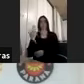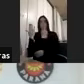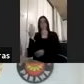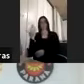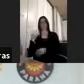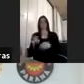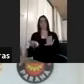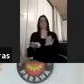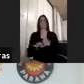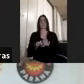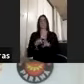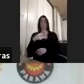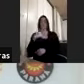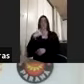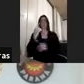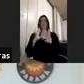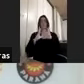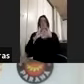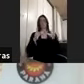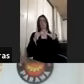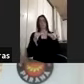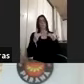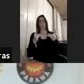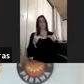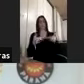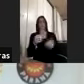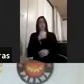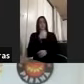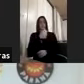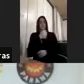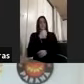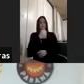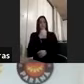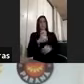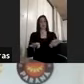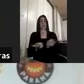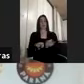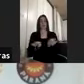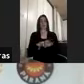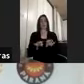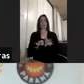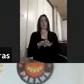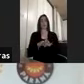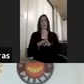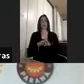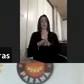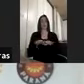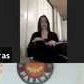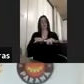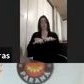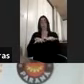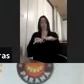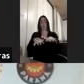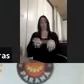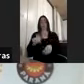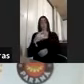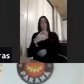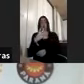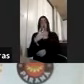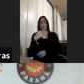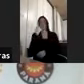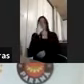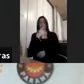nosso articulista, e nós temos direto a assembleia de porta de fábrica às 14 horas. Então a gente interrompe às